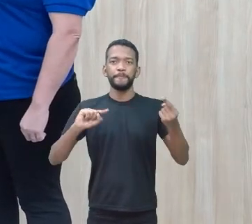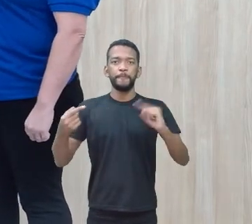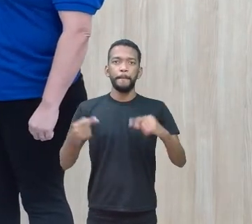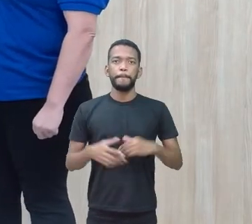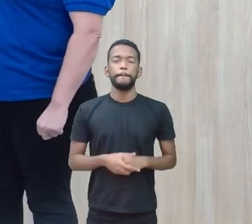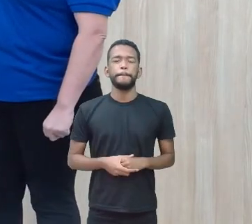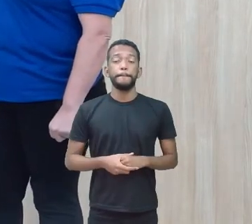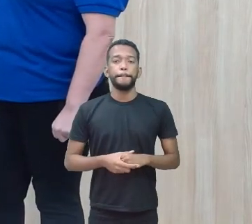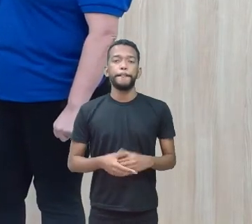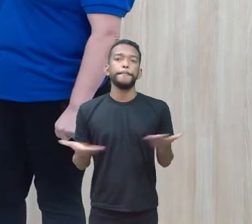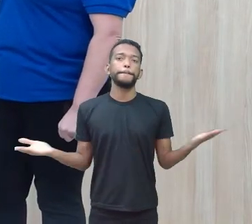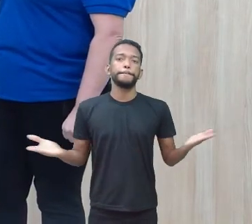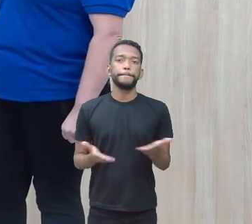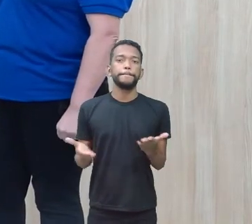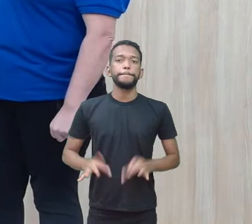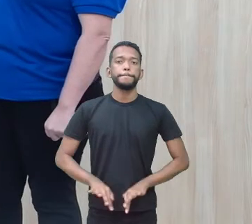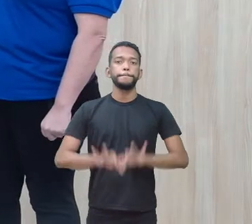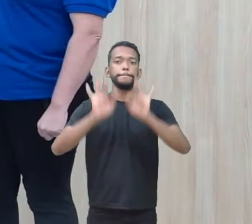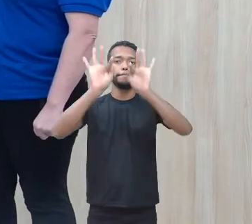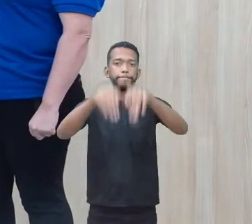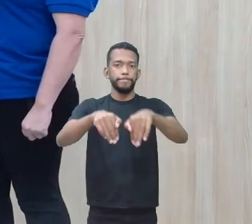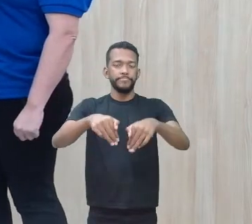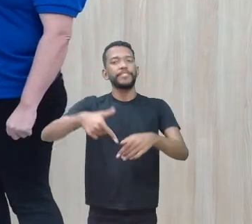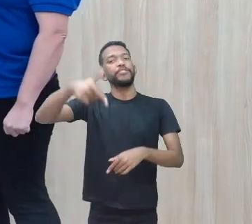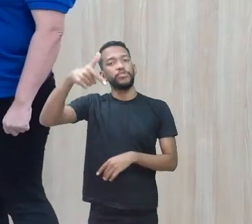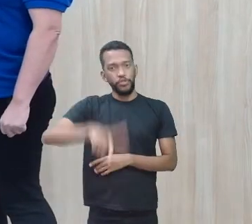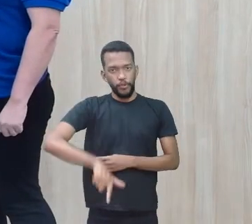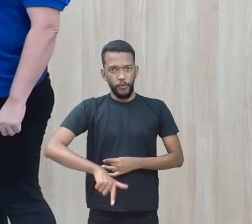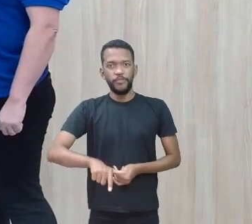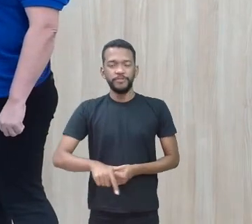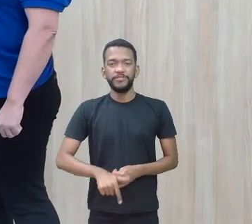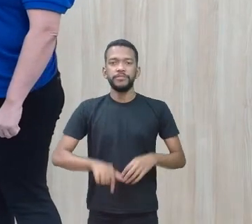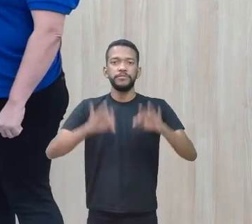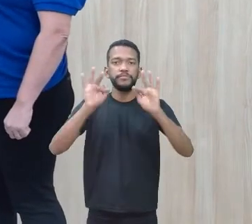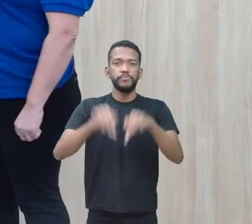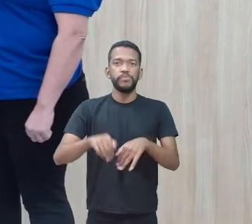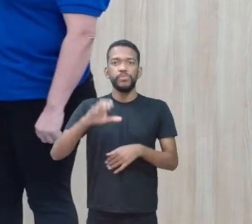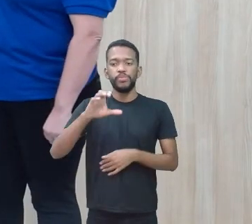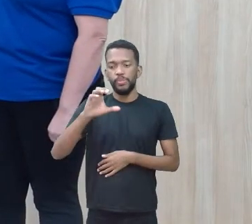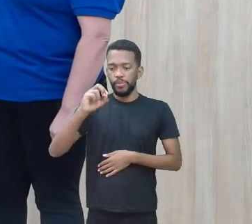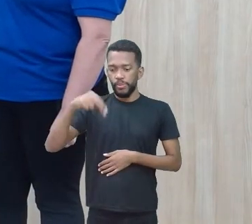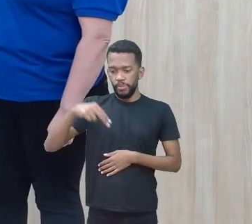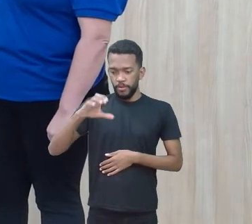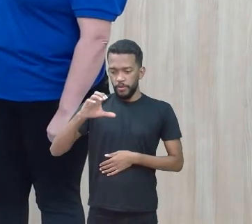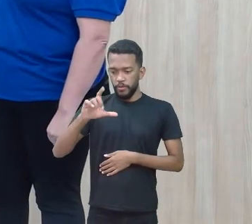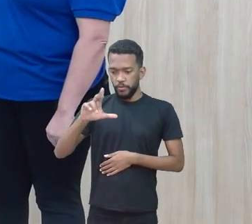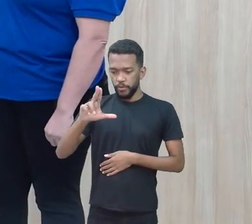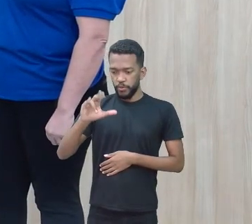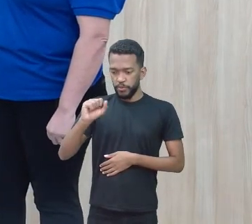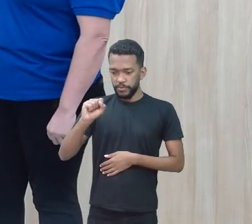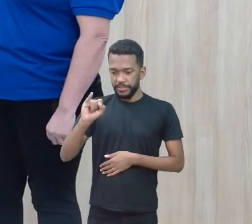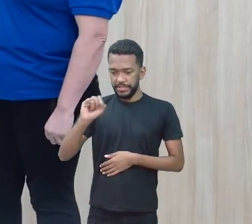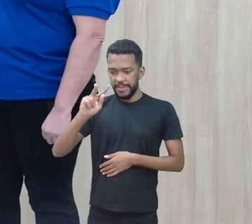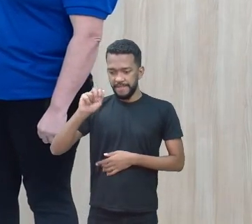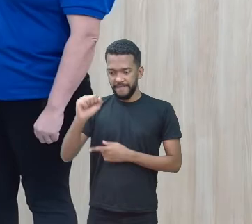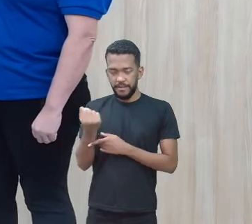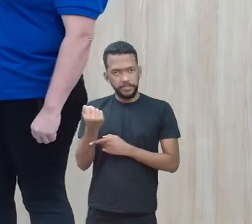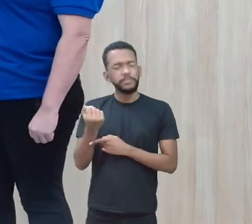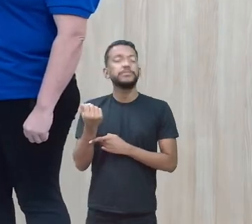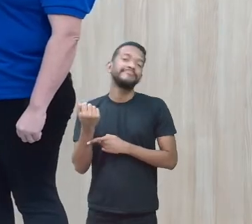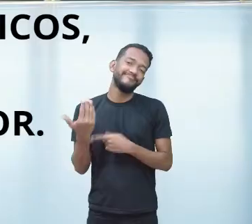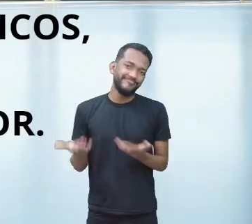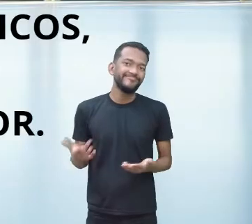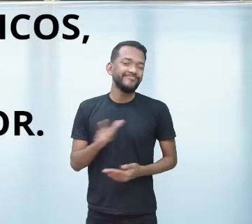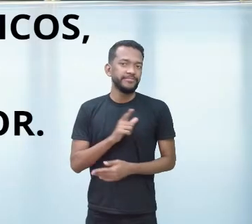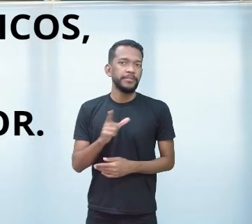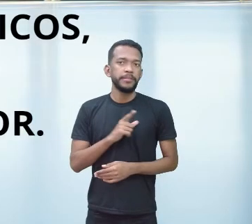E aí nós temos aqui, mais uma vez, não é? As conjunções conclusivas. E aí nós temos aqui,